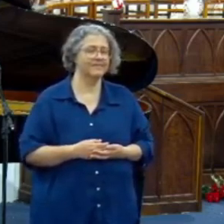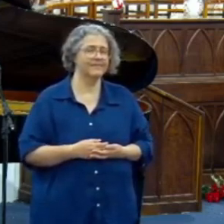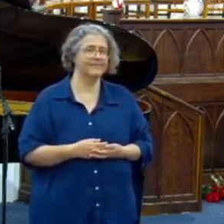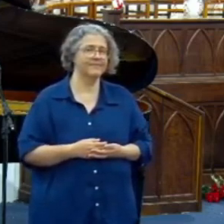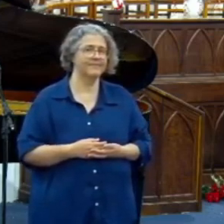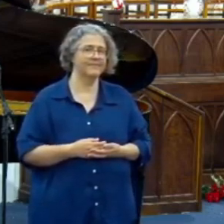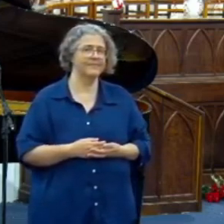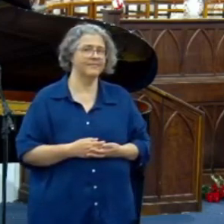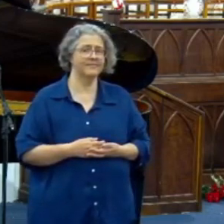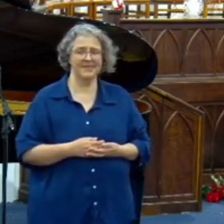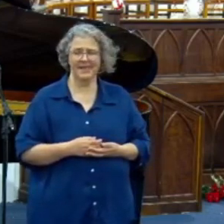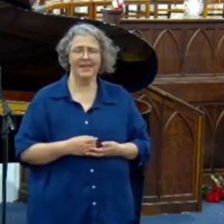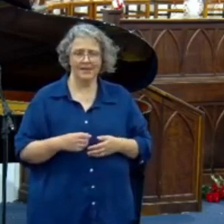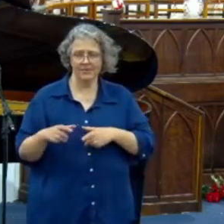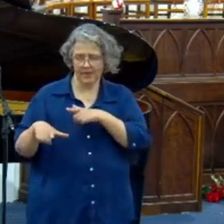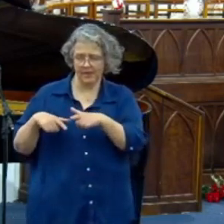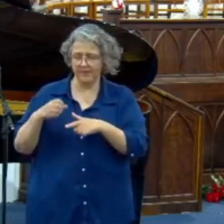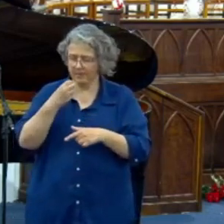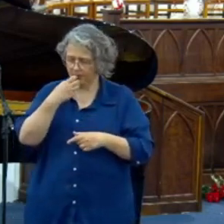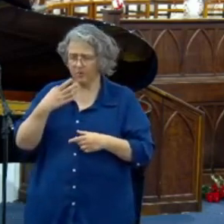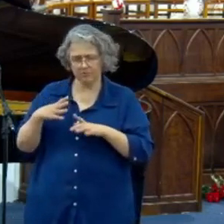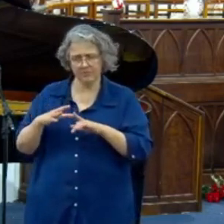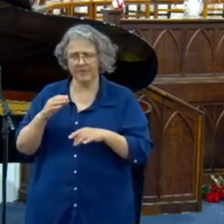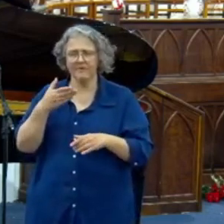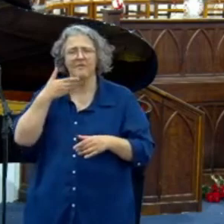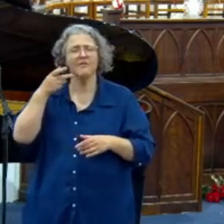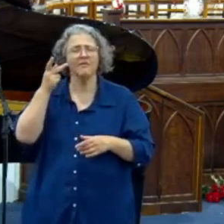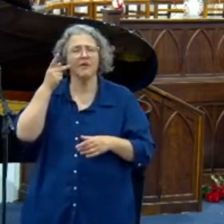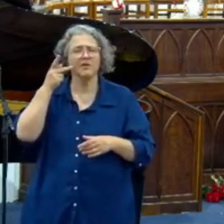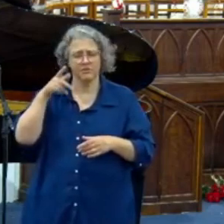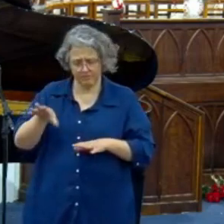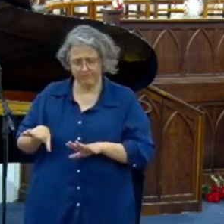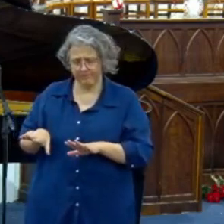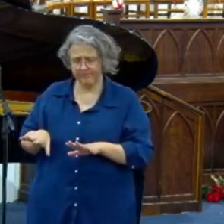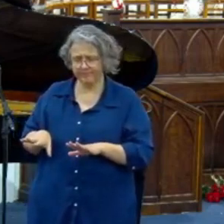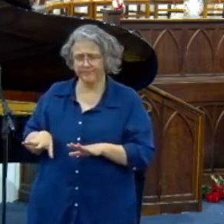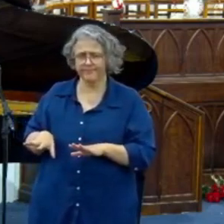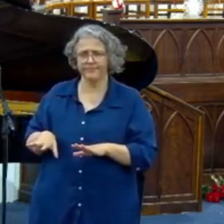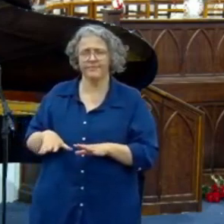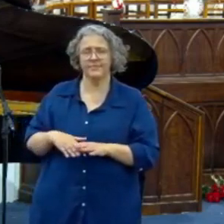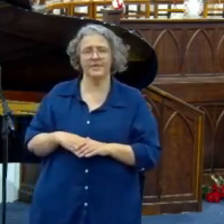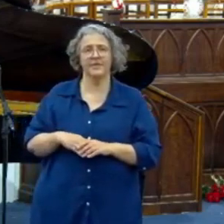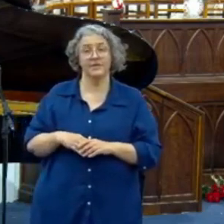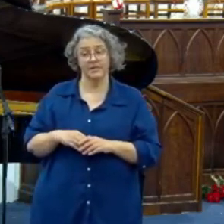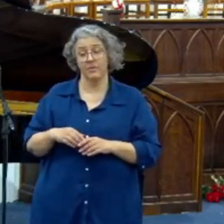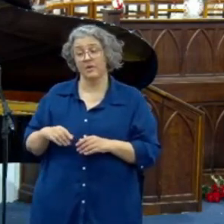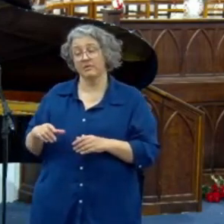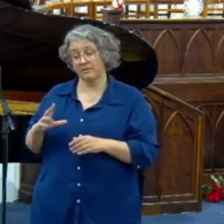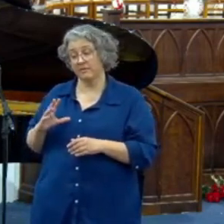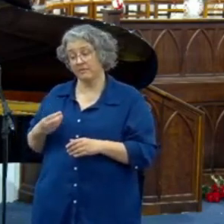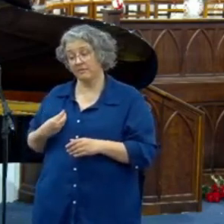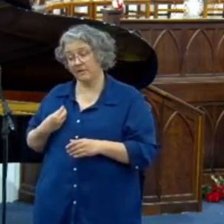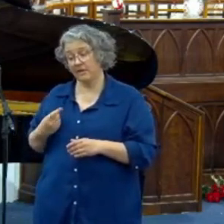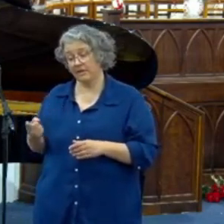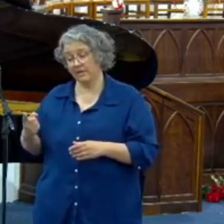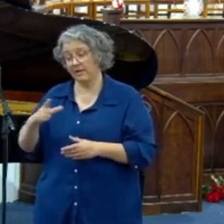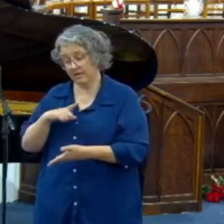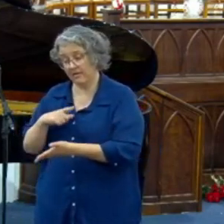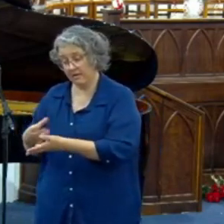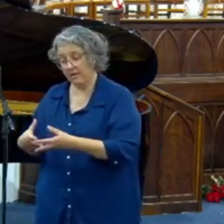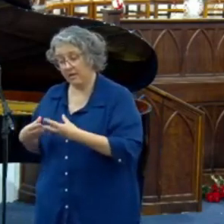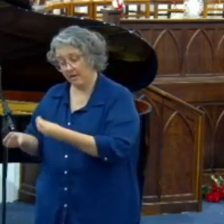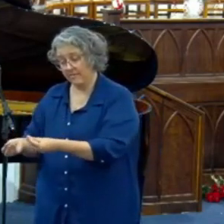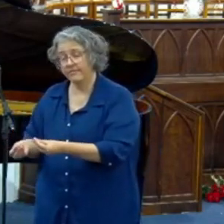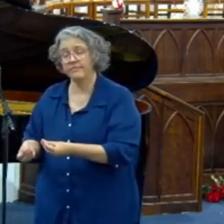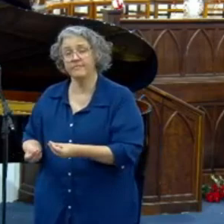fácil, a tarefa não é difícil, você pode herdar a vida eterna, a única coisa que eu digo é, como diz aqui, você